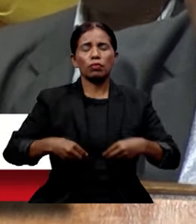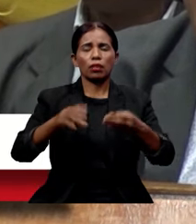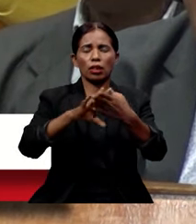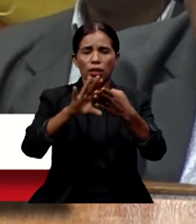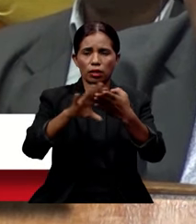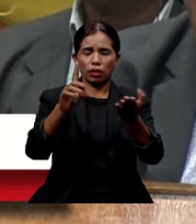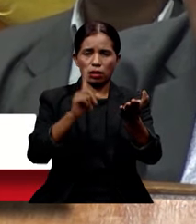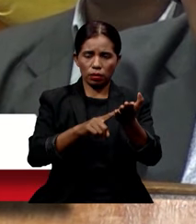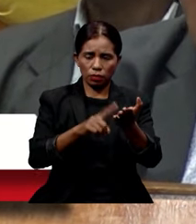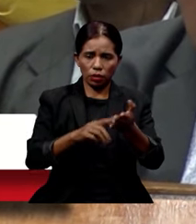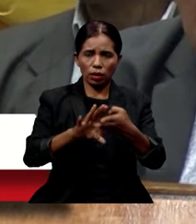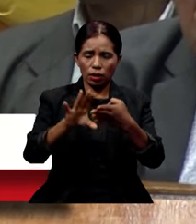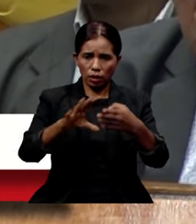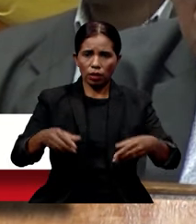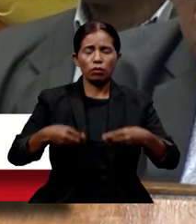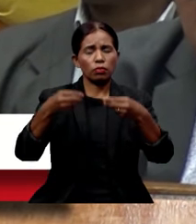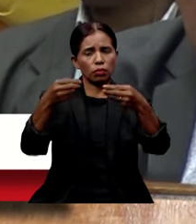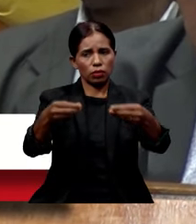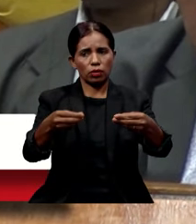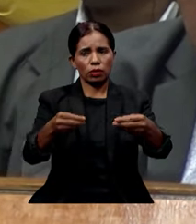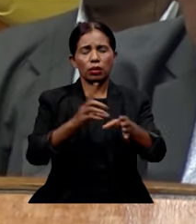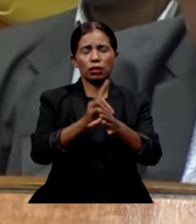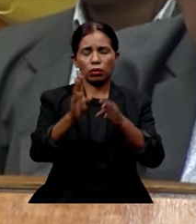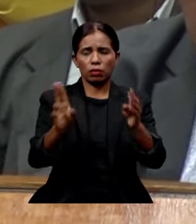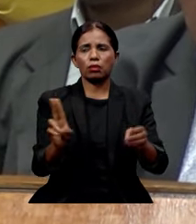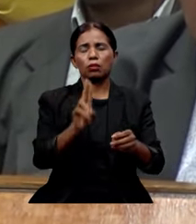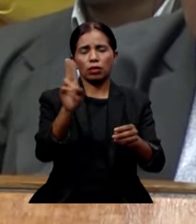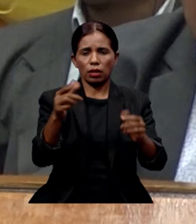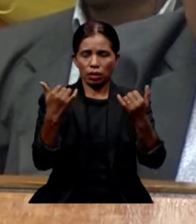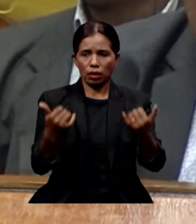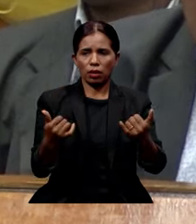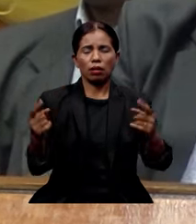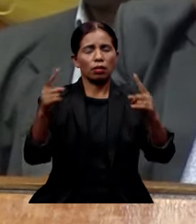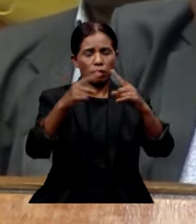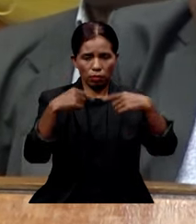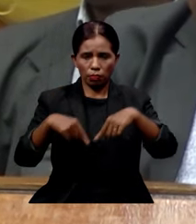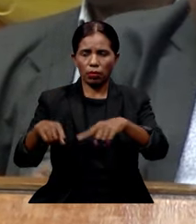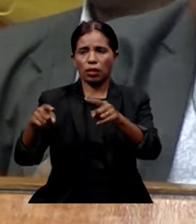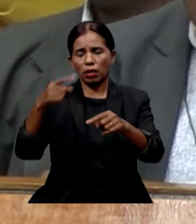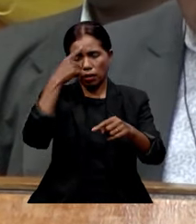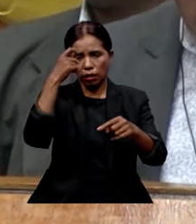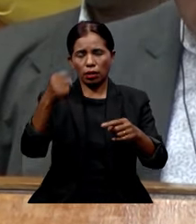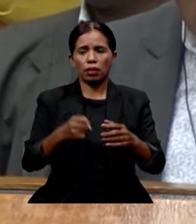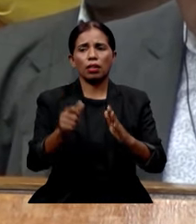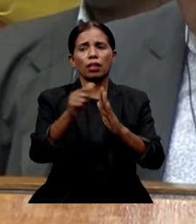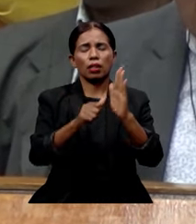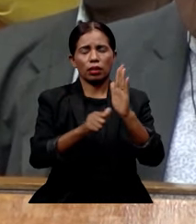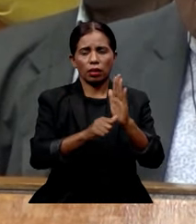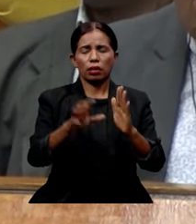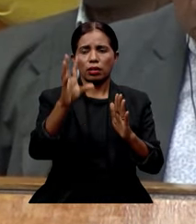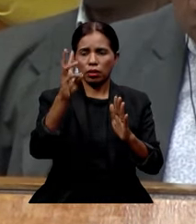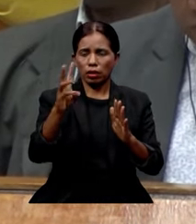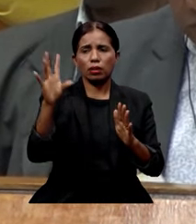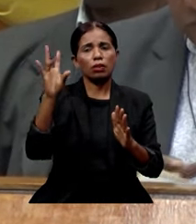ou di liberação ida ba diretor Sira tem que executar, né? Ba ia craic. Tambas artigo 6 ou 7 dan